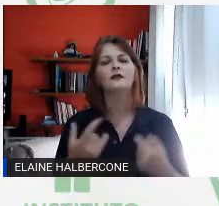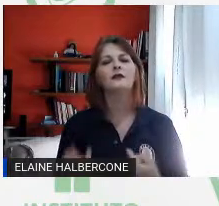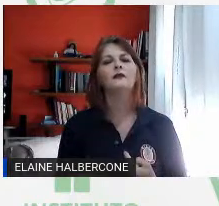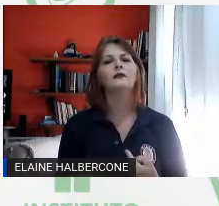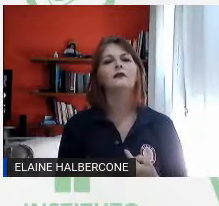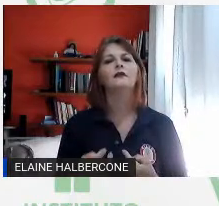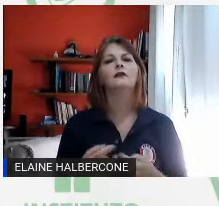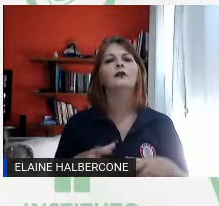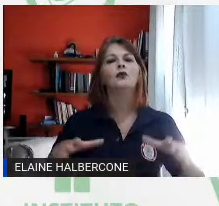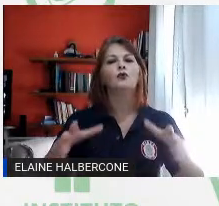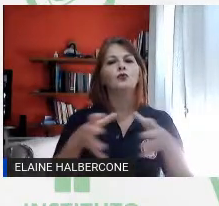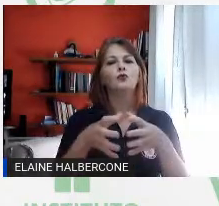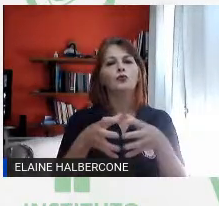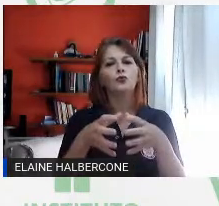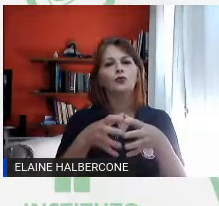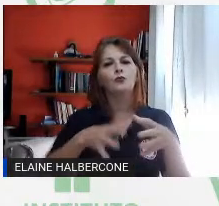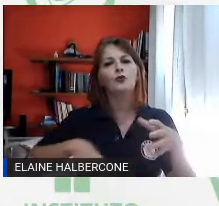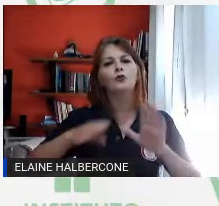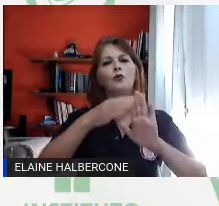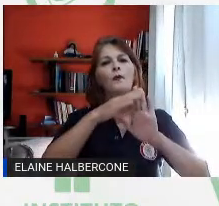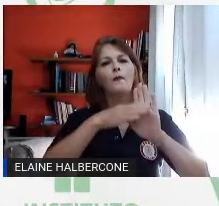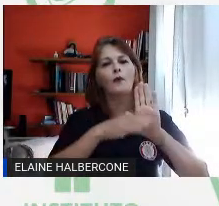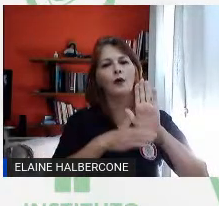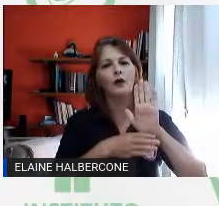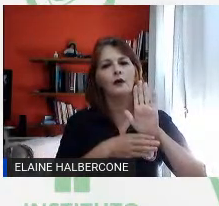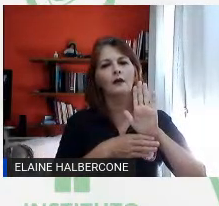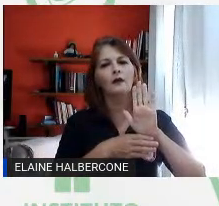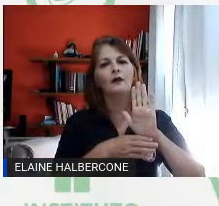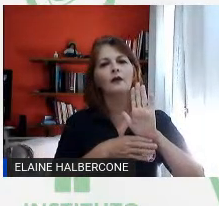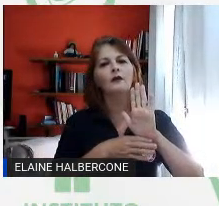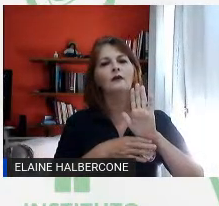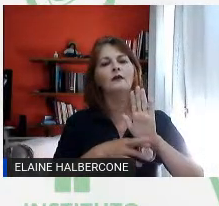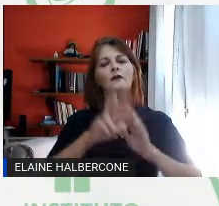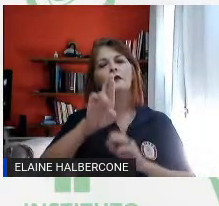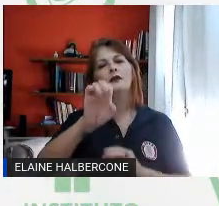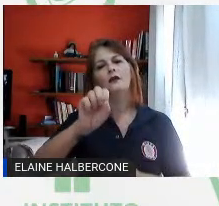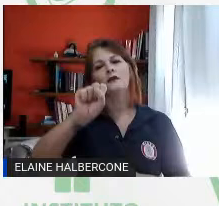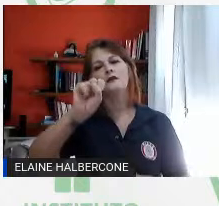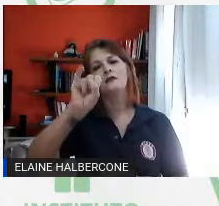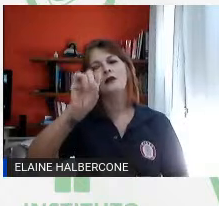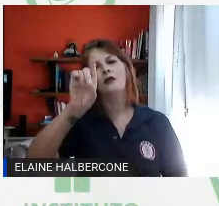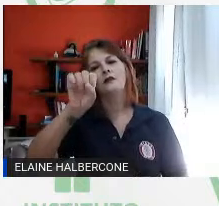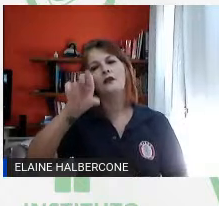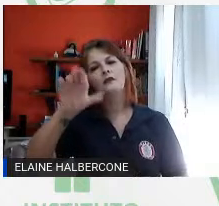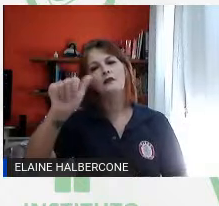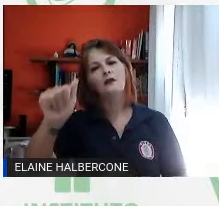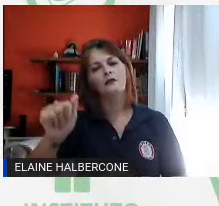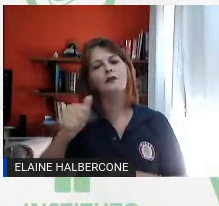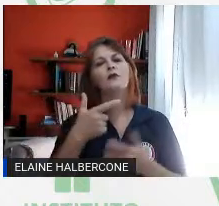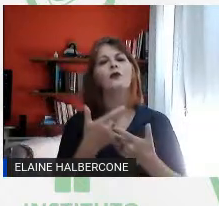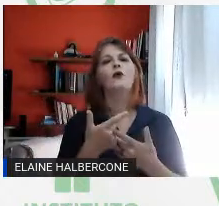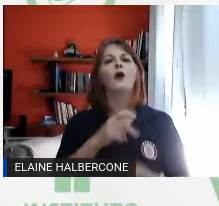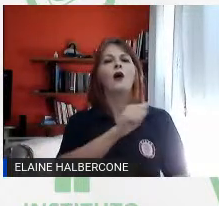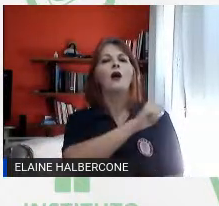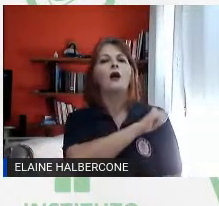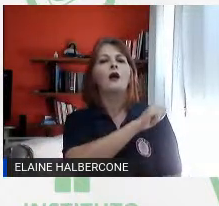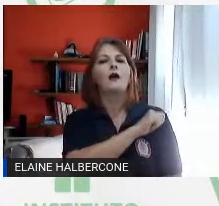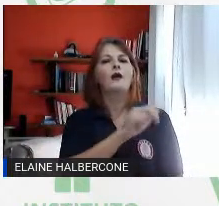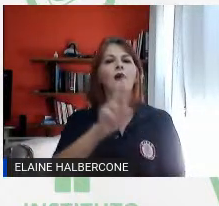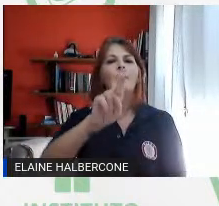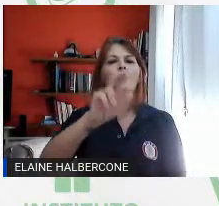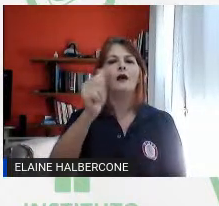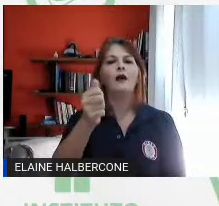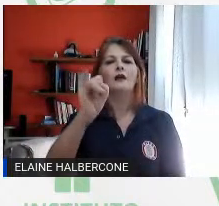Faço parte do programa de residência com a colega Rayane Silva